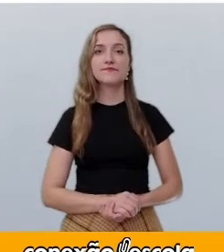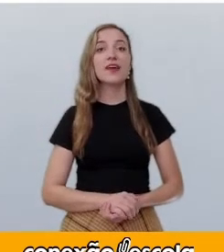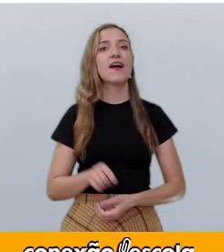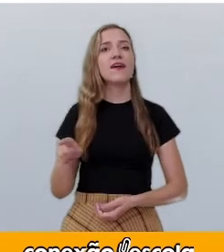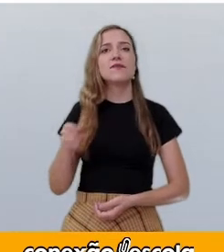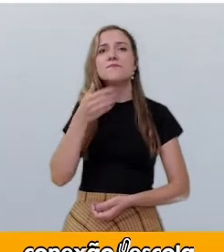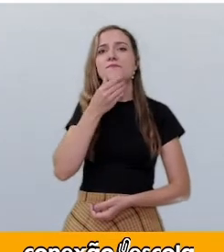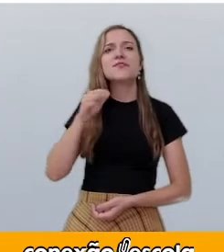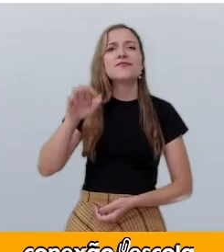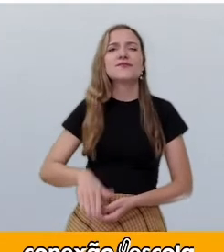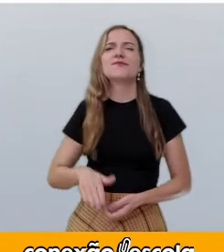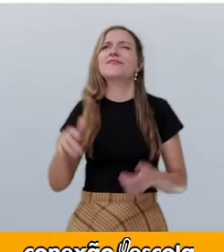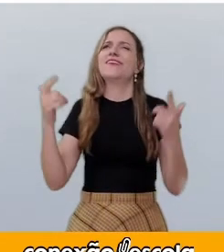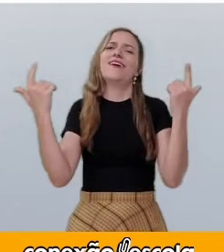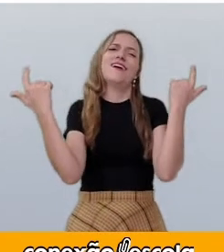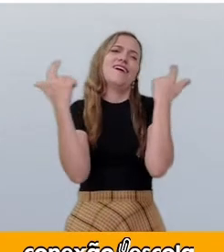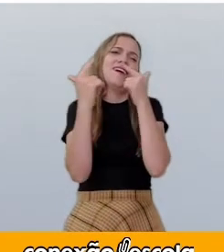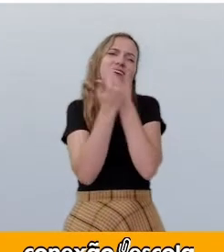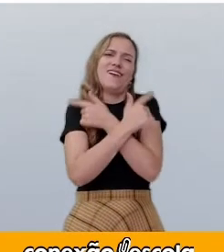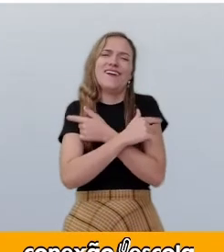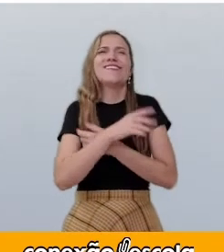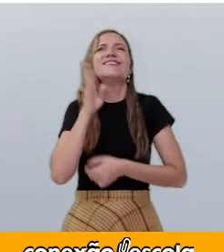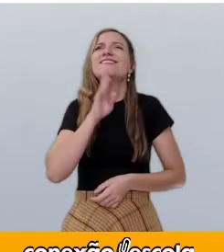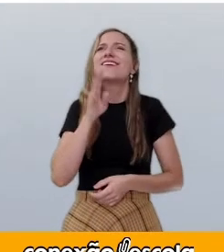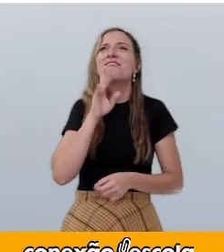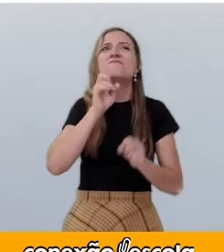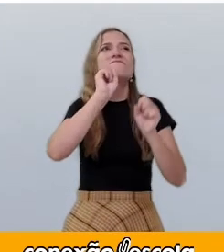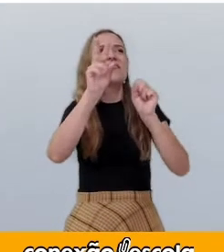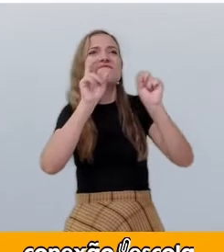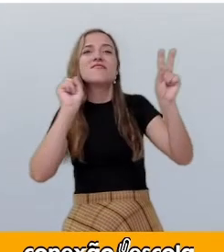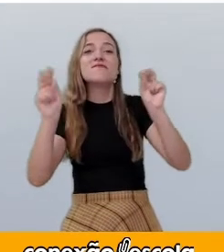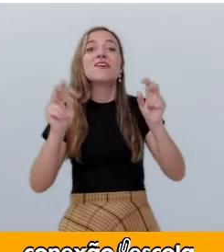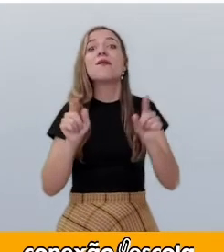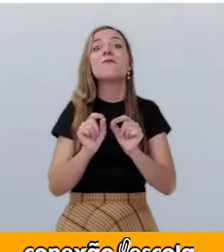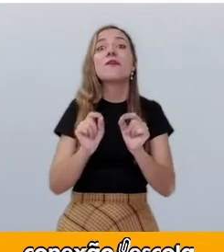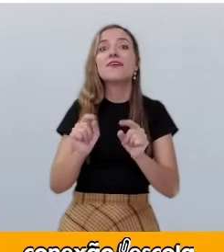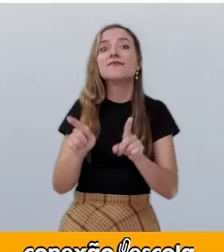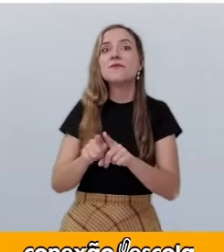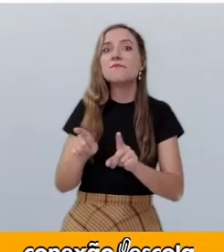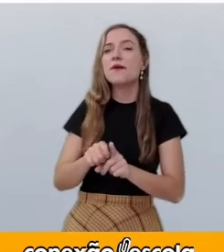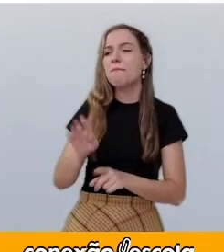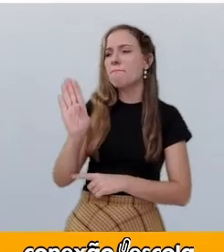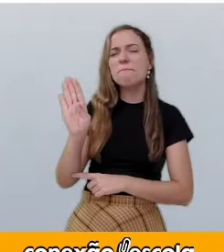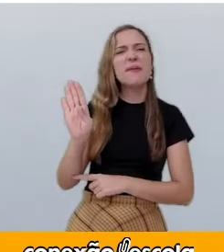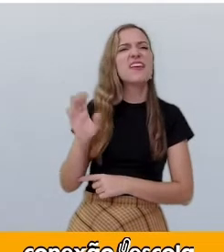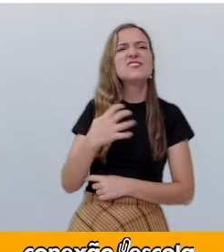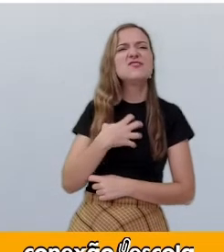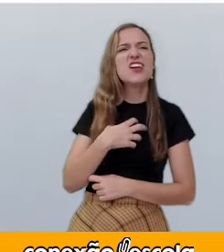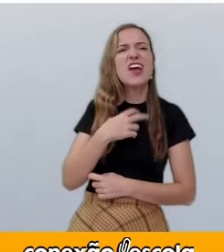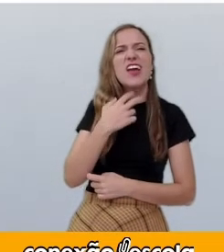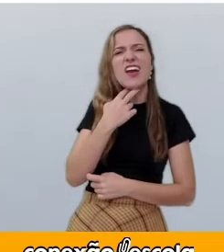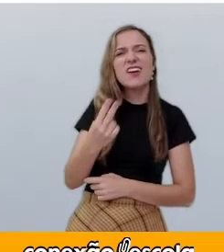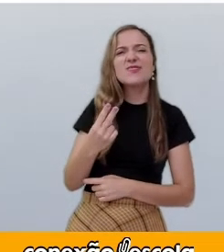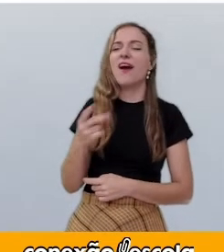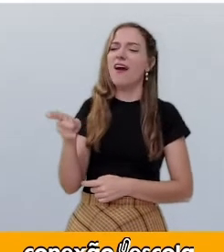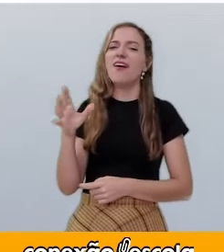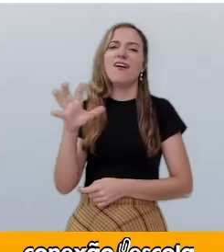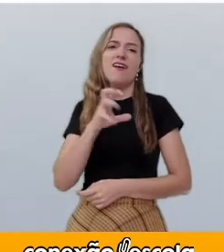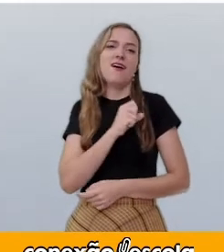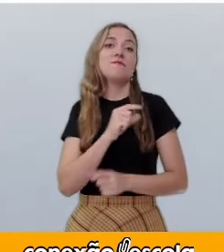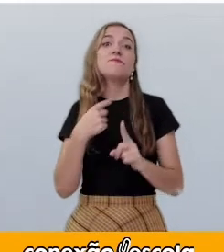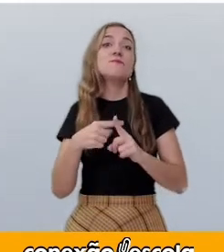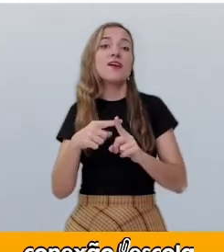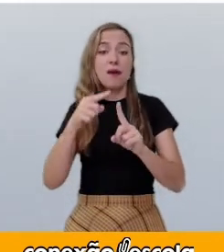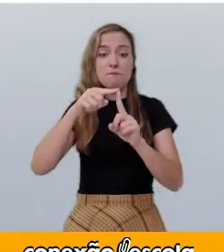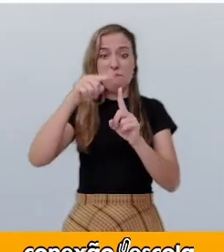ele ria e se divertia com o som do b e adorava desenhar com duas